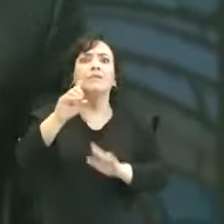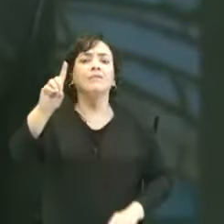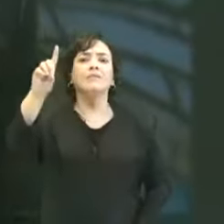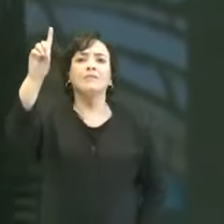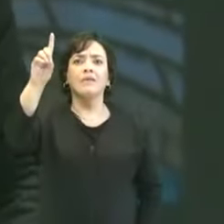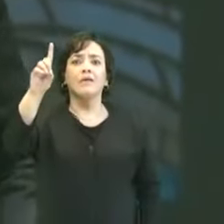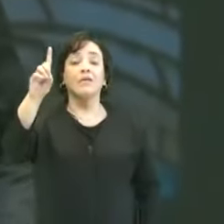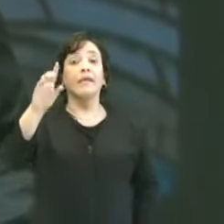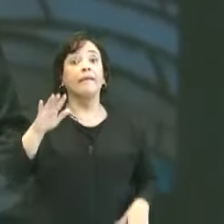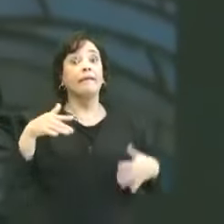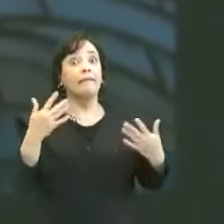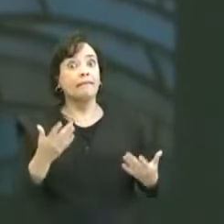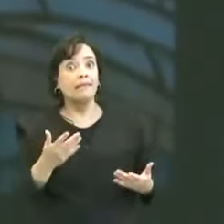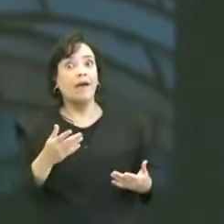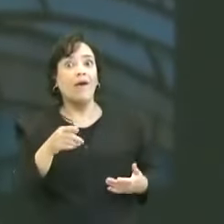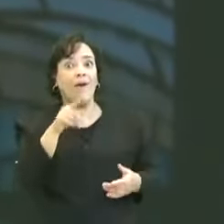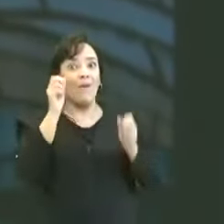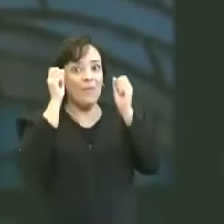em um homem de fé.